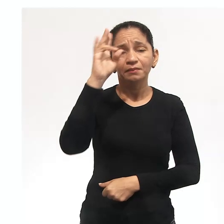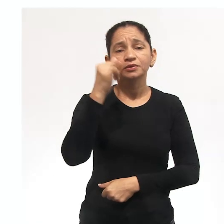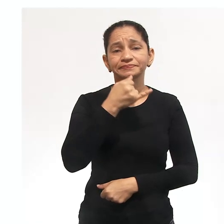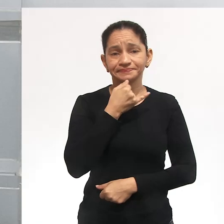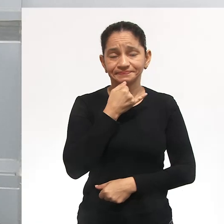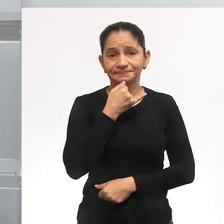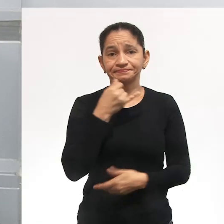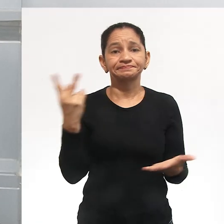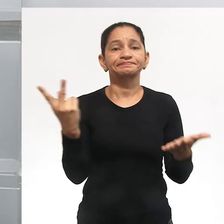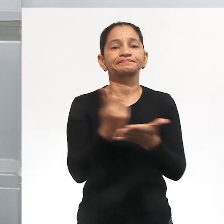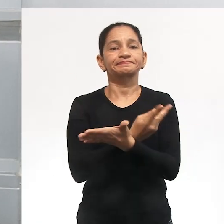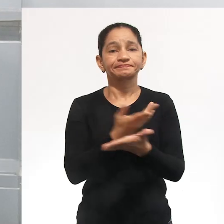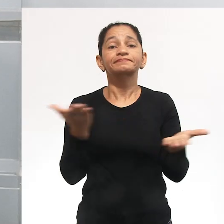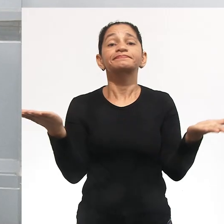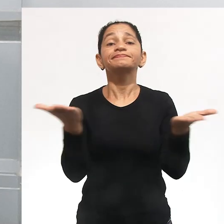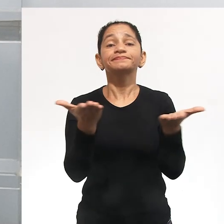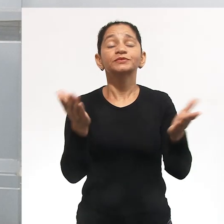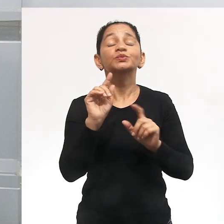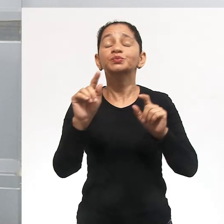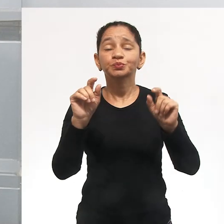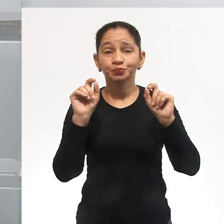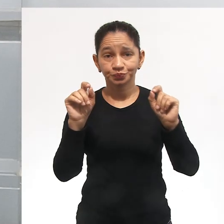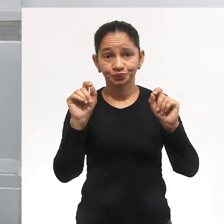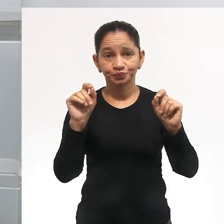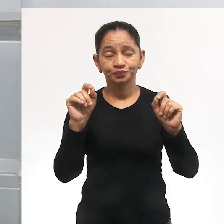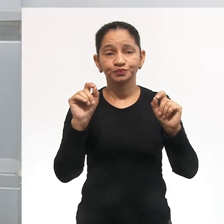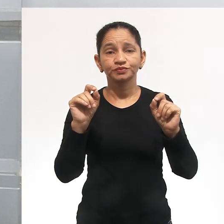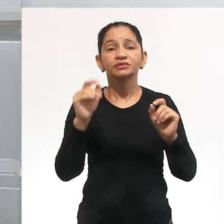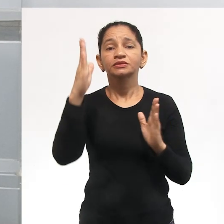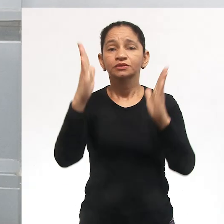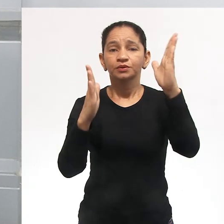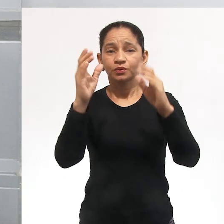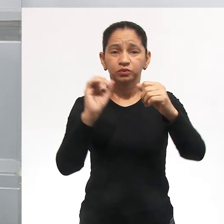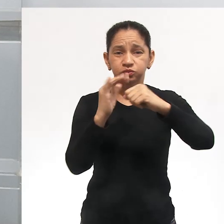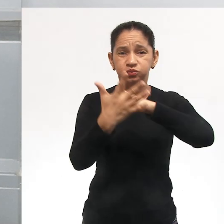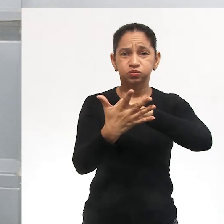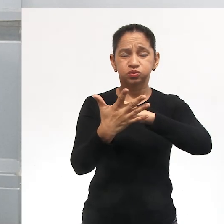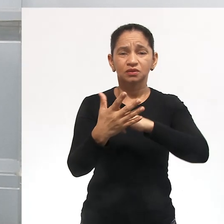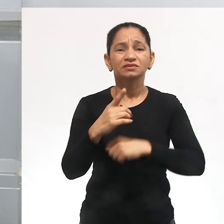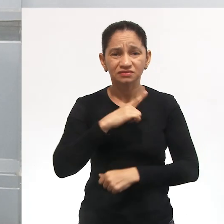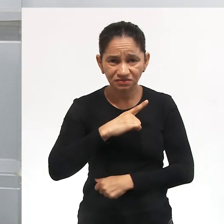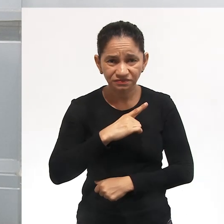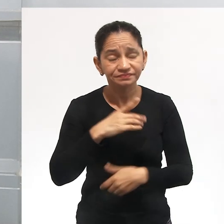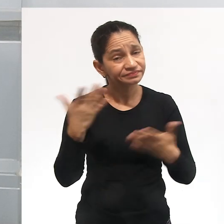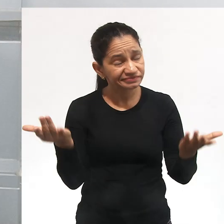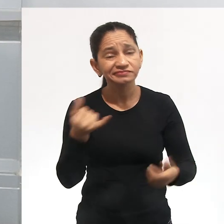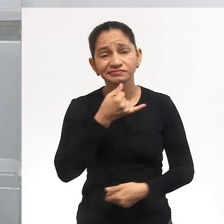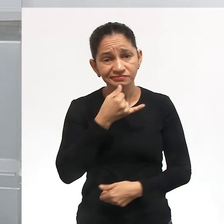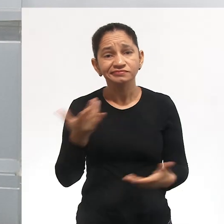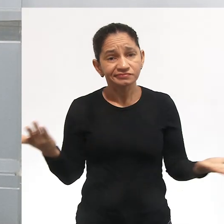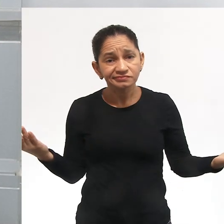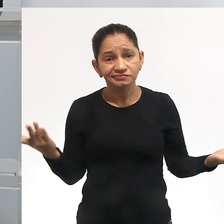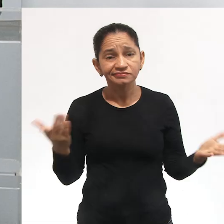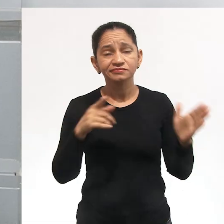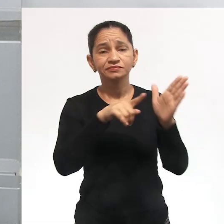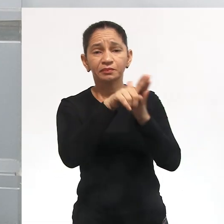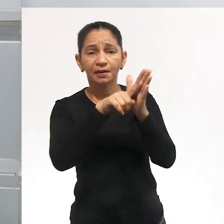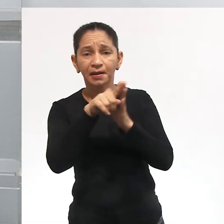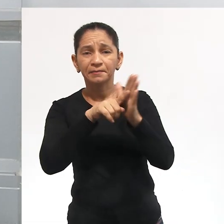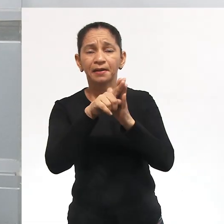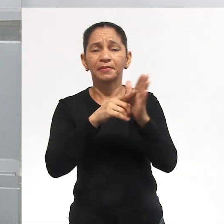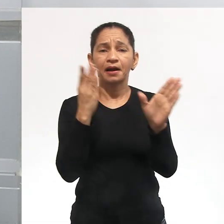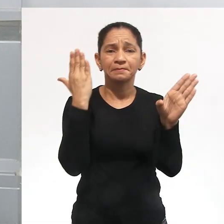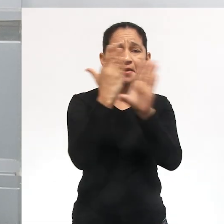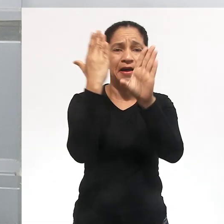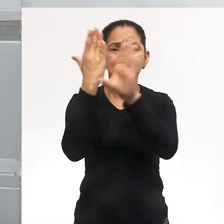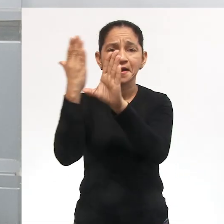um episódio muito triste que nós passamos, o período ali da pandemia, né? As